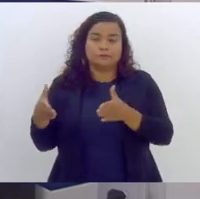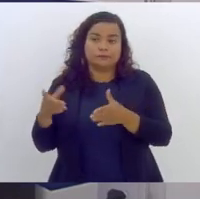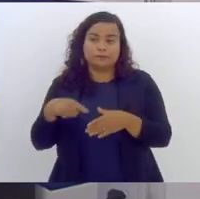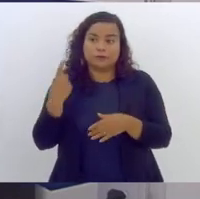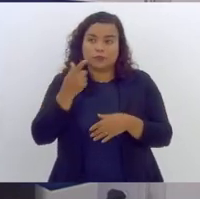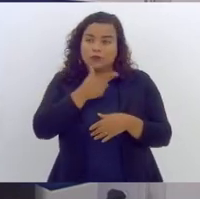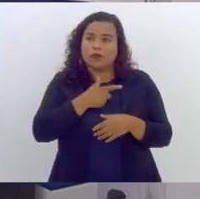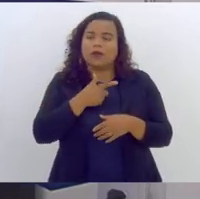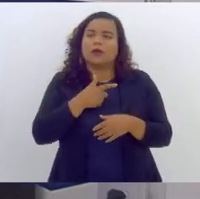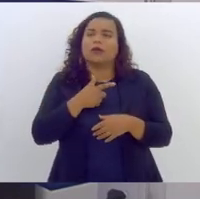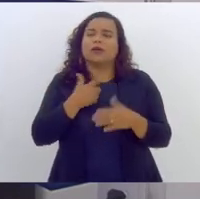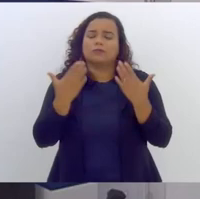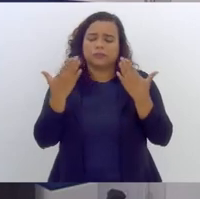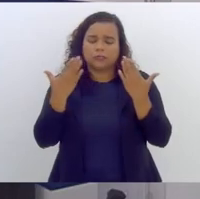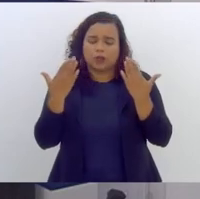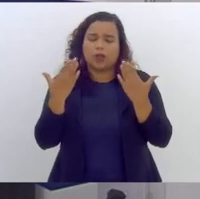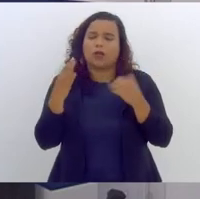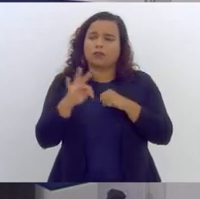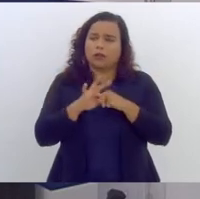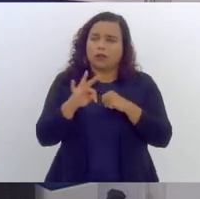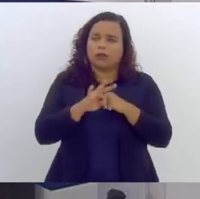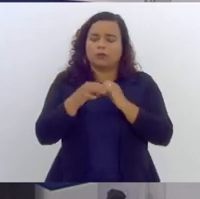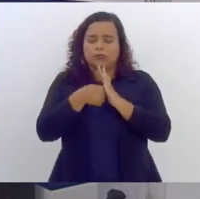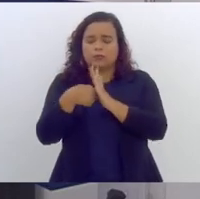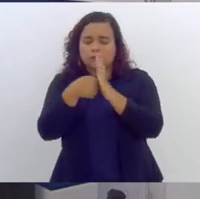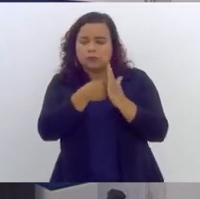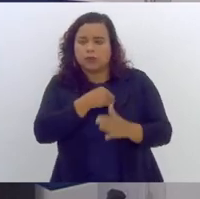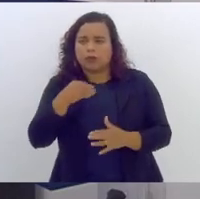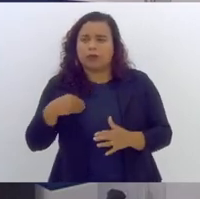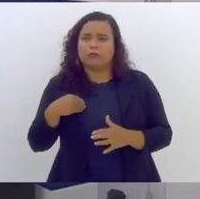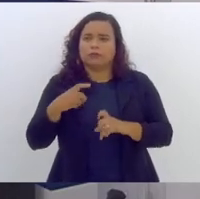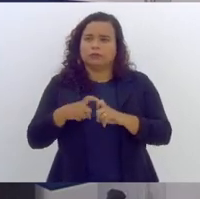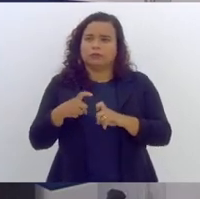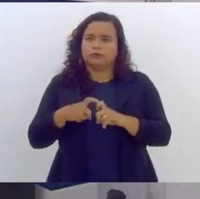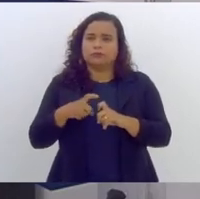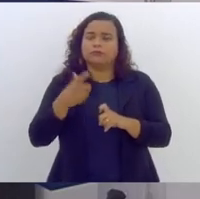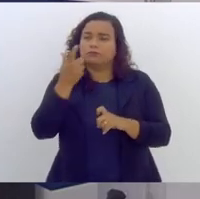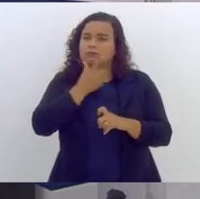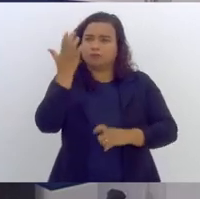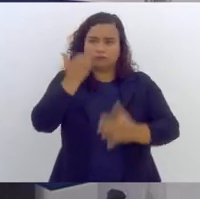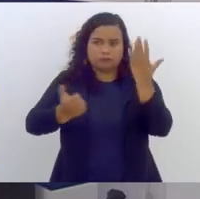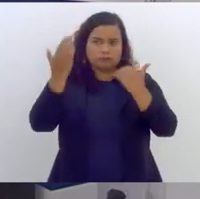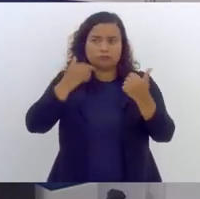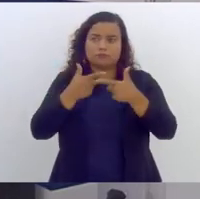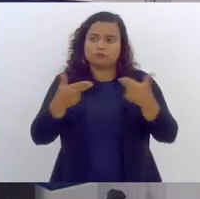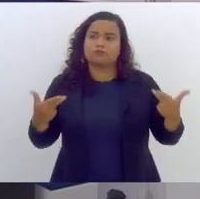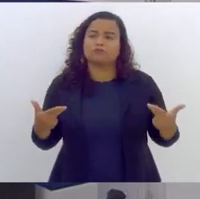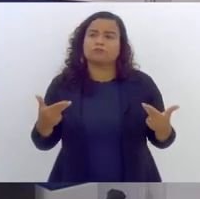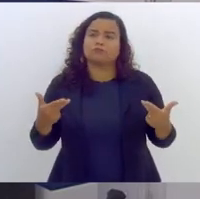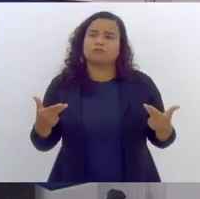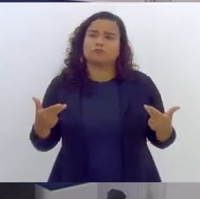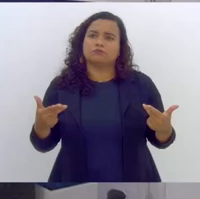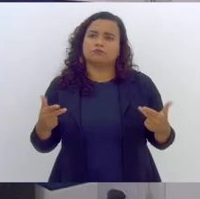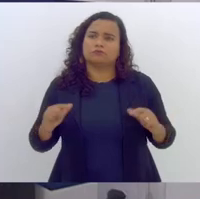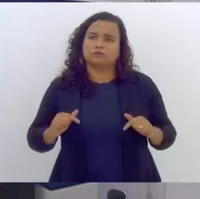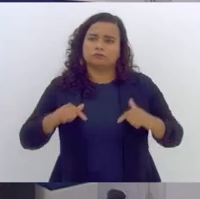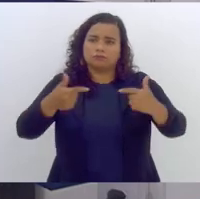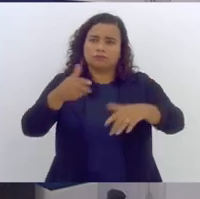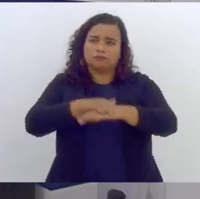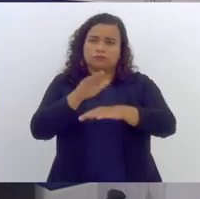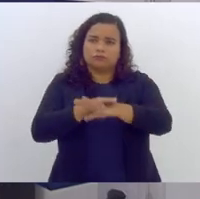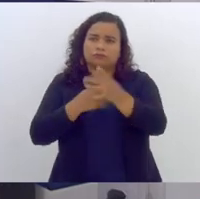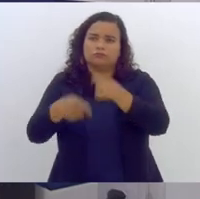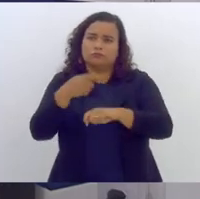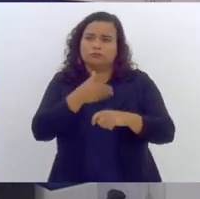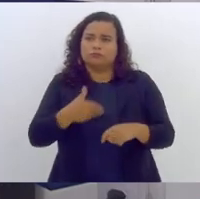fizemos psicotécnico exame médico e foi chamado foi foi livre iniciativa da Administração